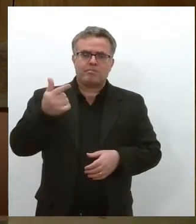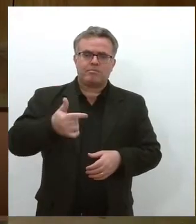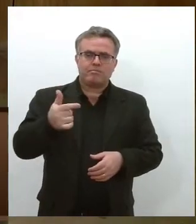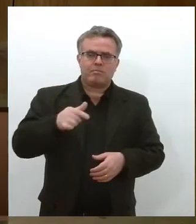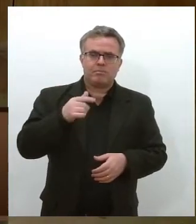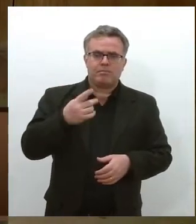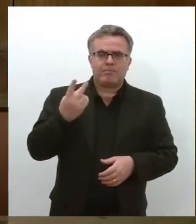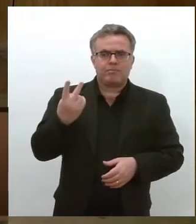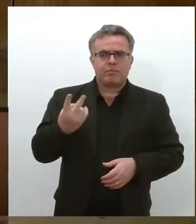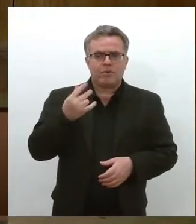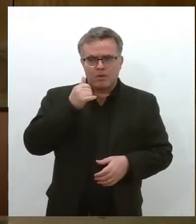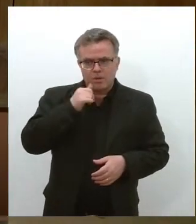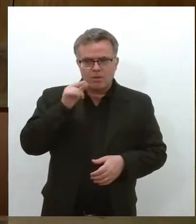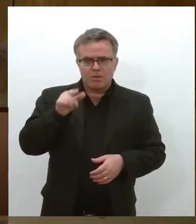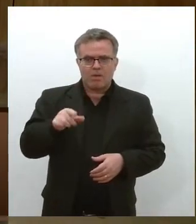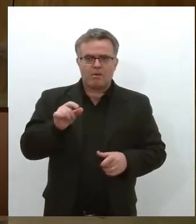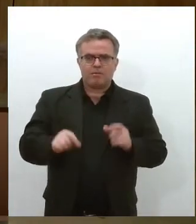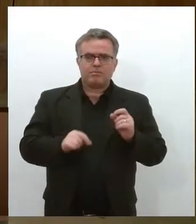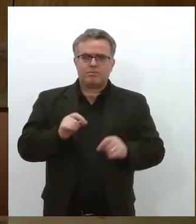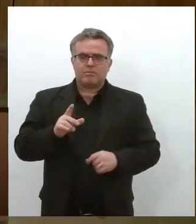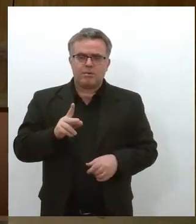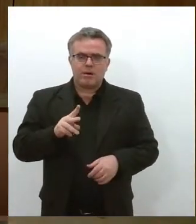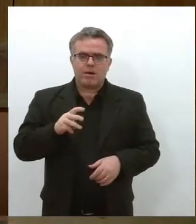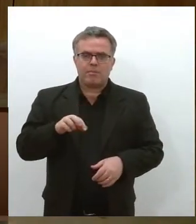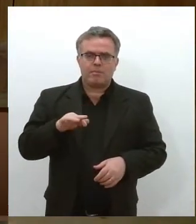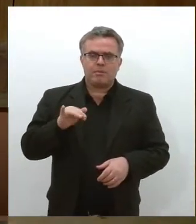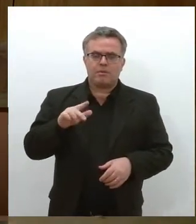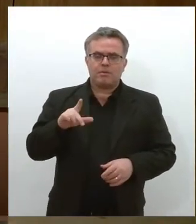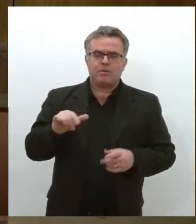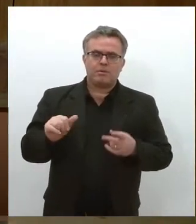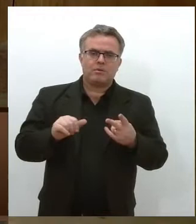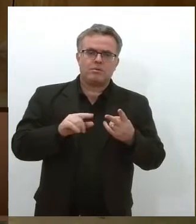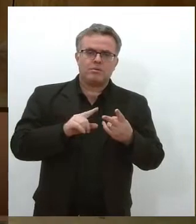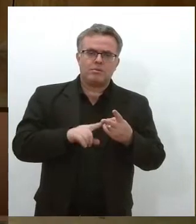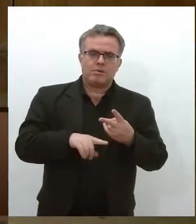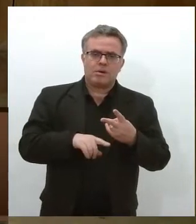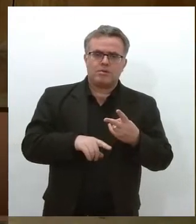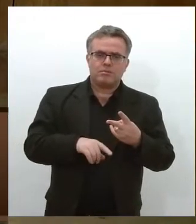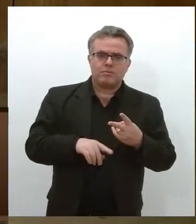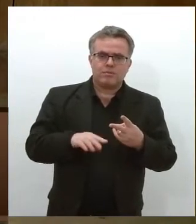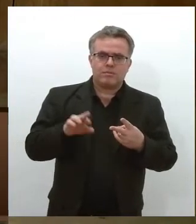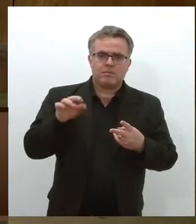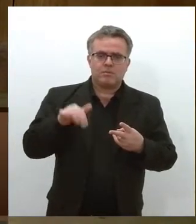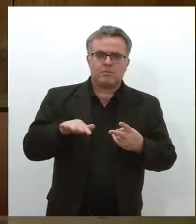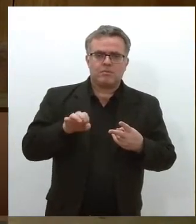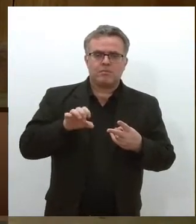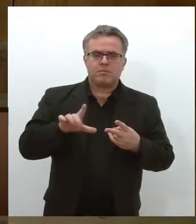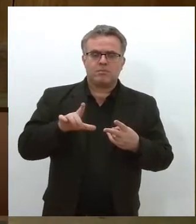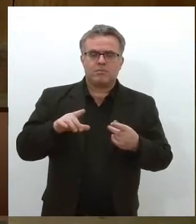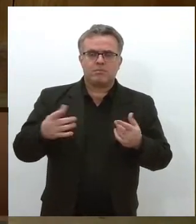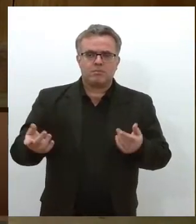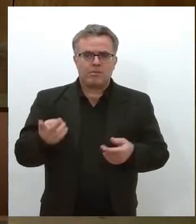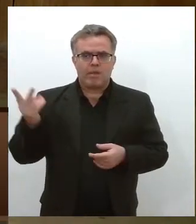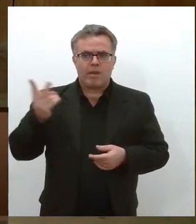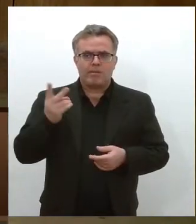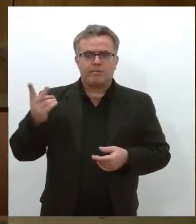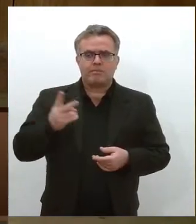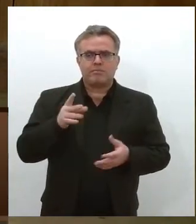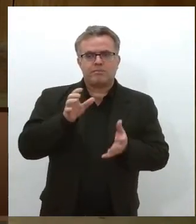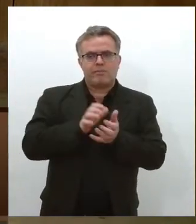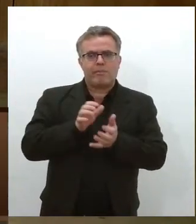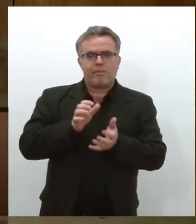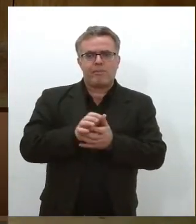em disputa, que foi a Marília Arraes e a Raquel Lira. Teremos no estado do Pernambuco